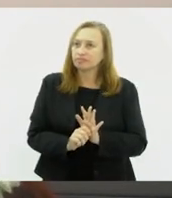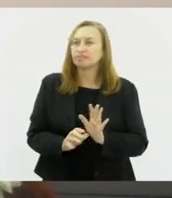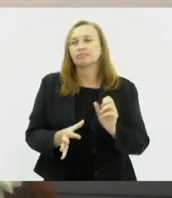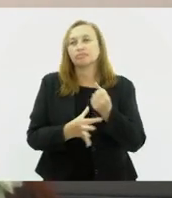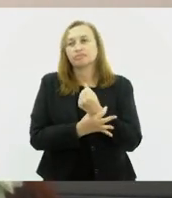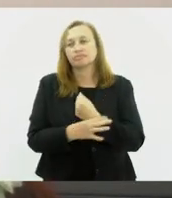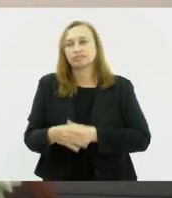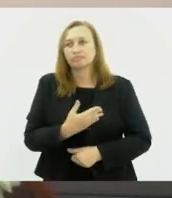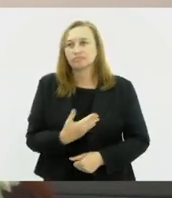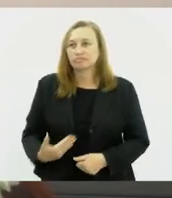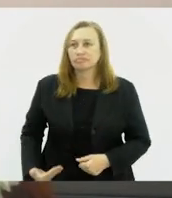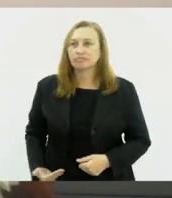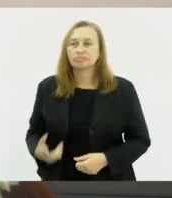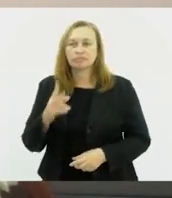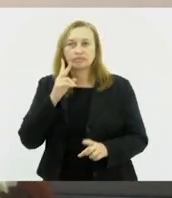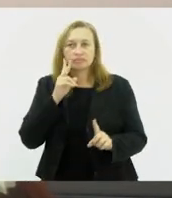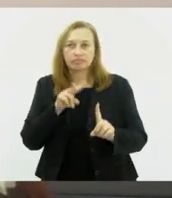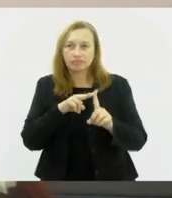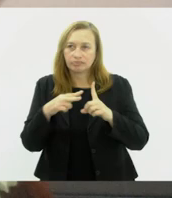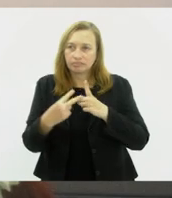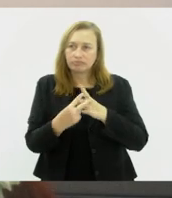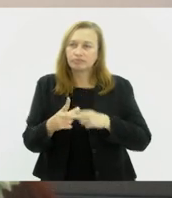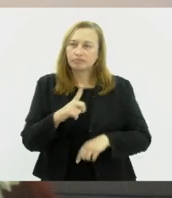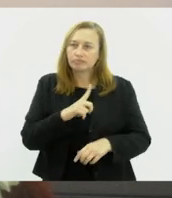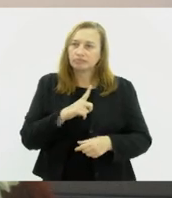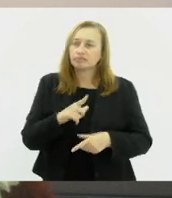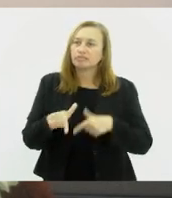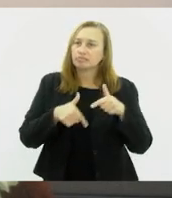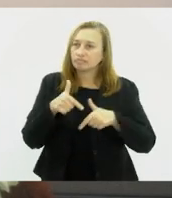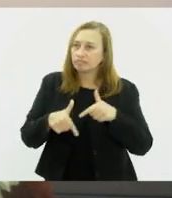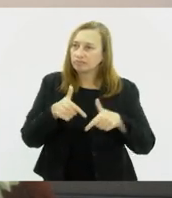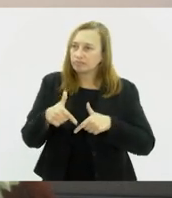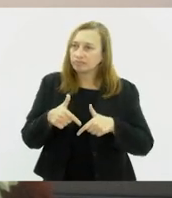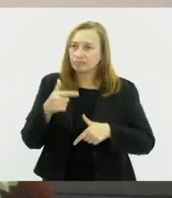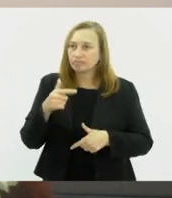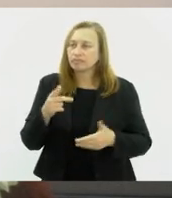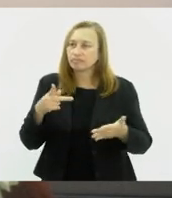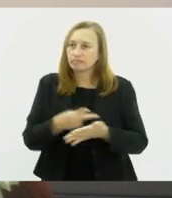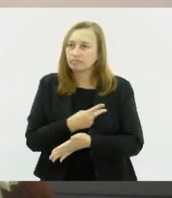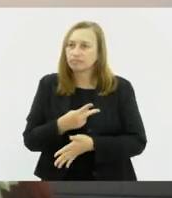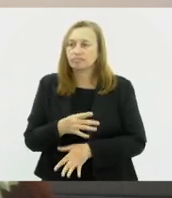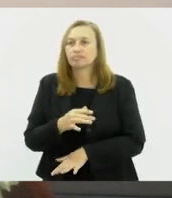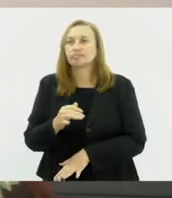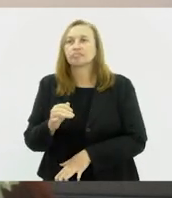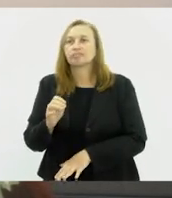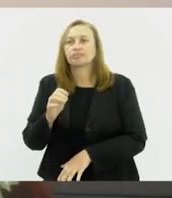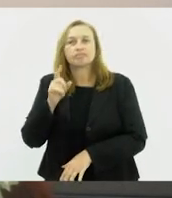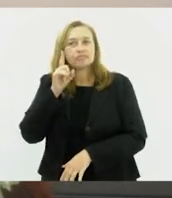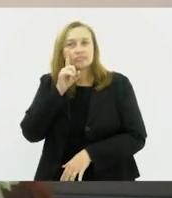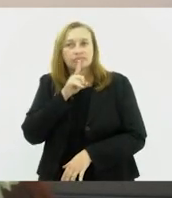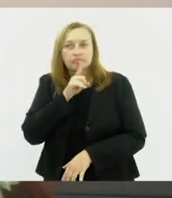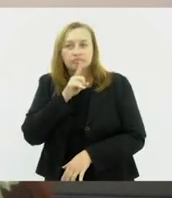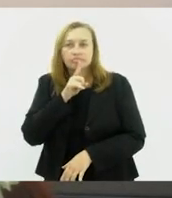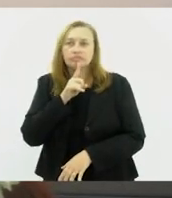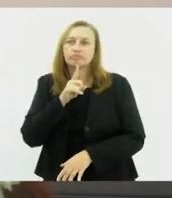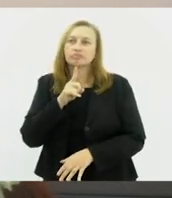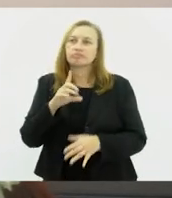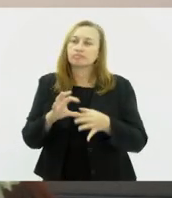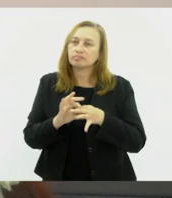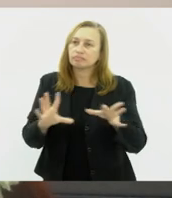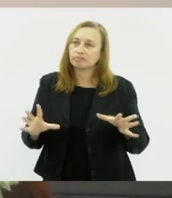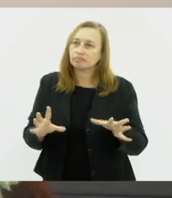pública e na minha visão para gerar emprego como vem acontecer nos Estados Unidos a gente tem que legalizar a